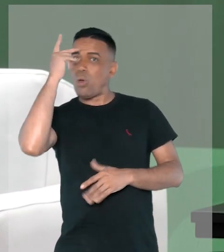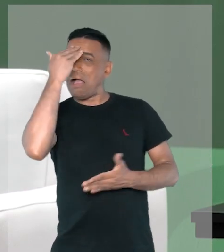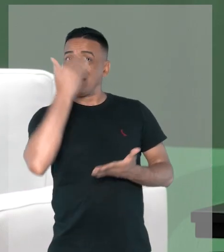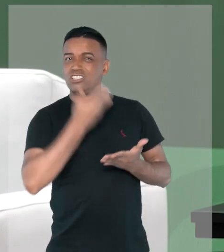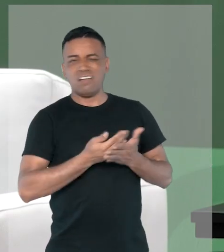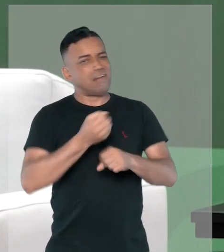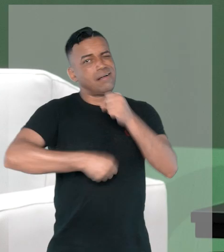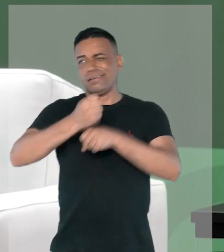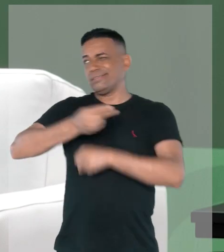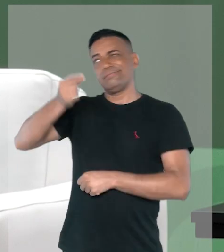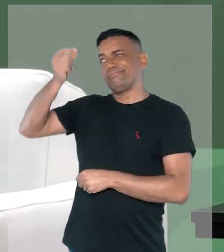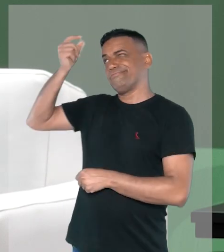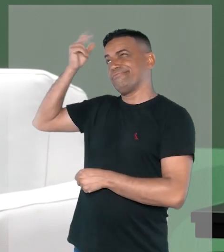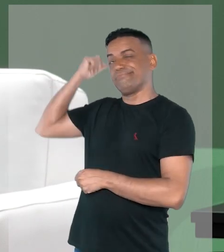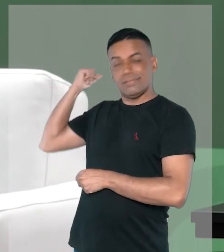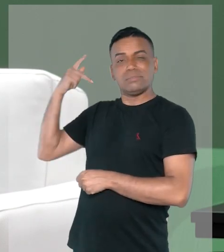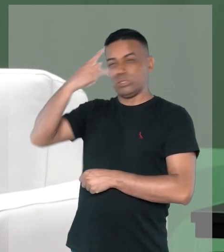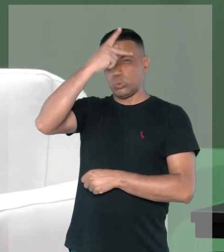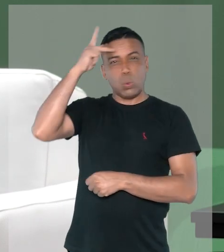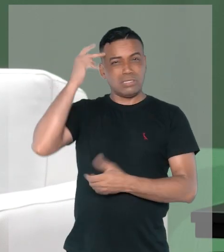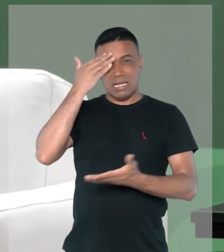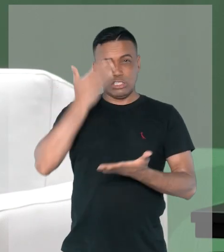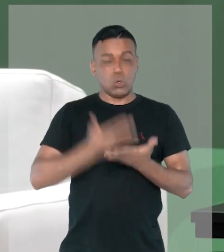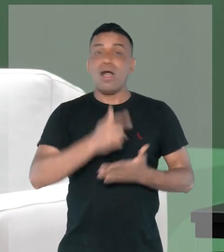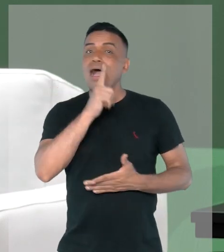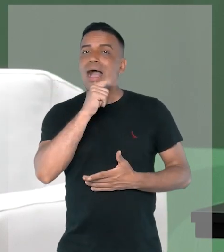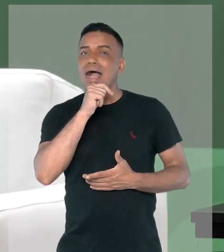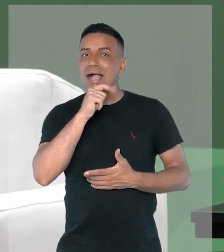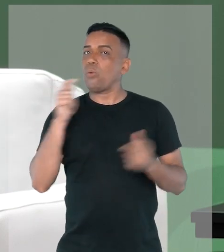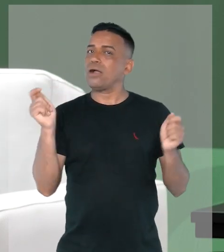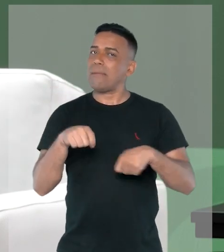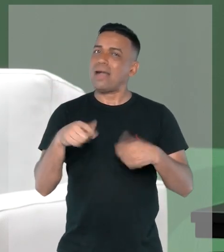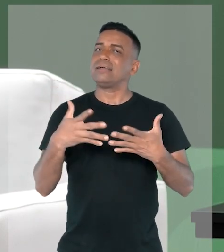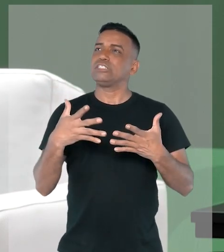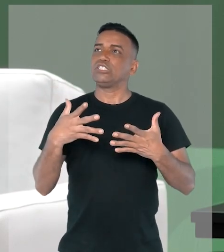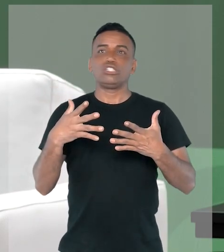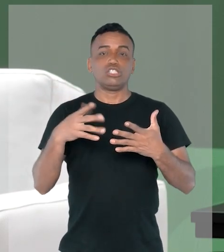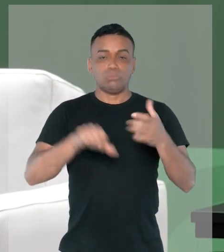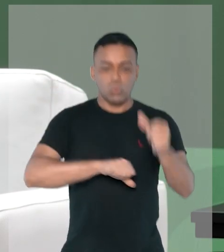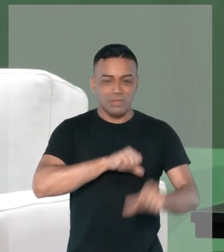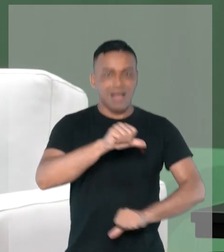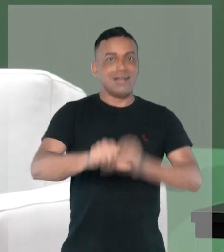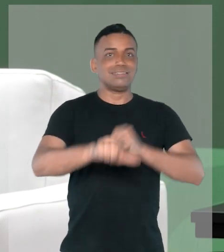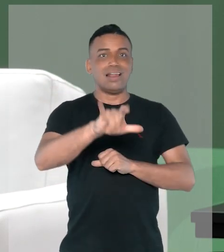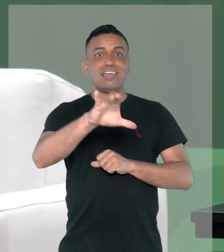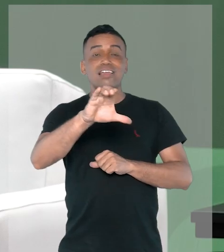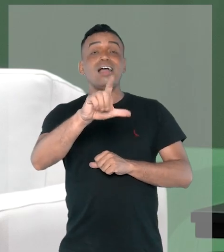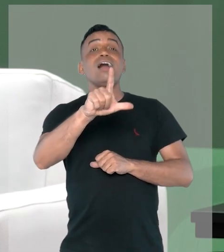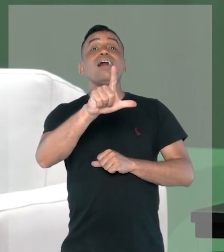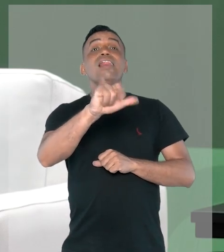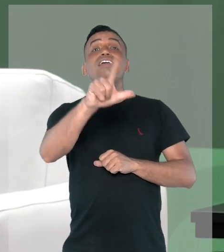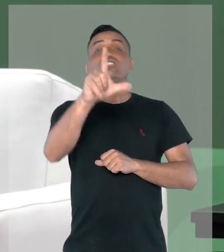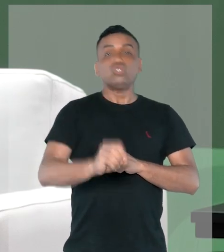estou falando de muitos anos atrás, né? Acreditava-se que as águas teriam a capacidade de transformar aquele lixo que era